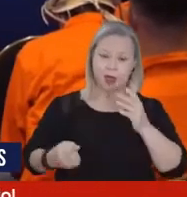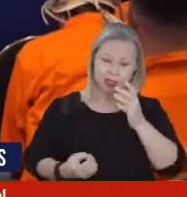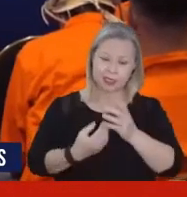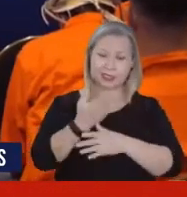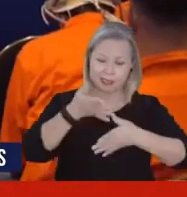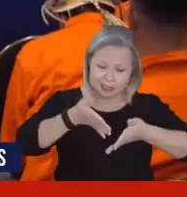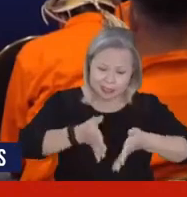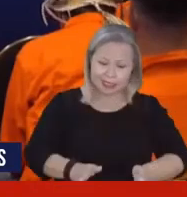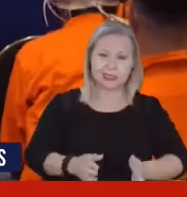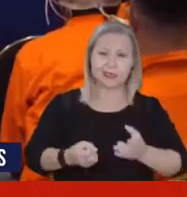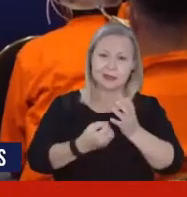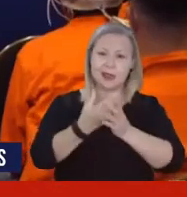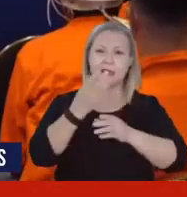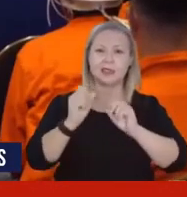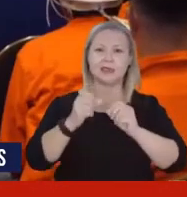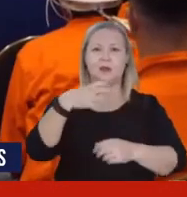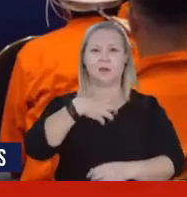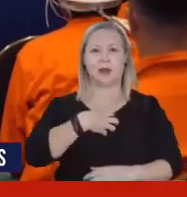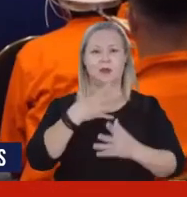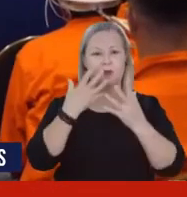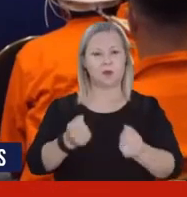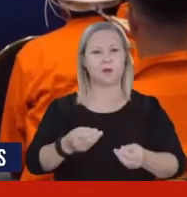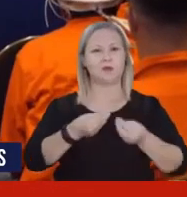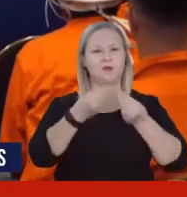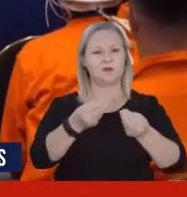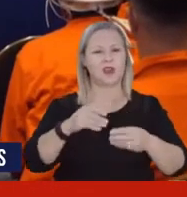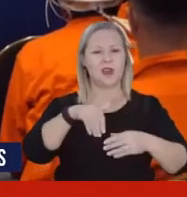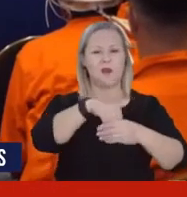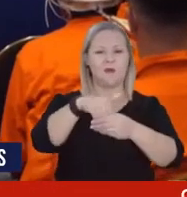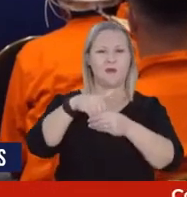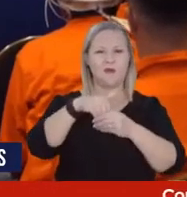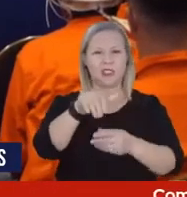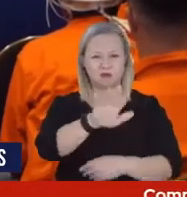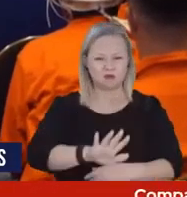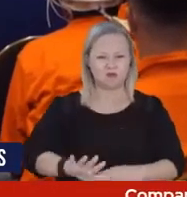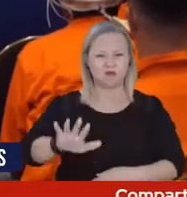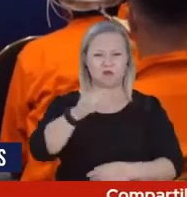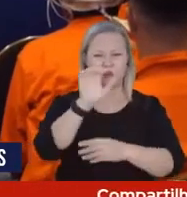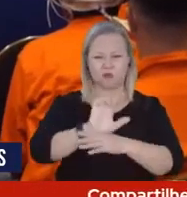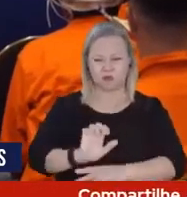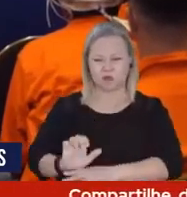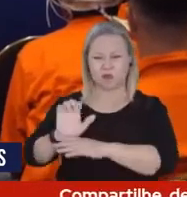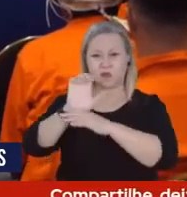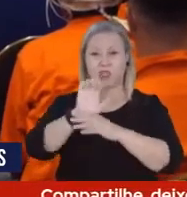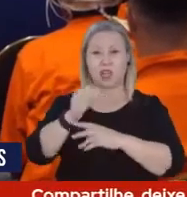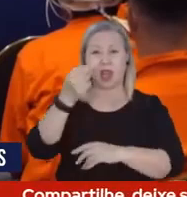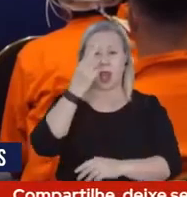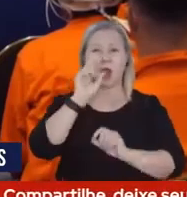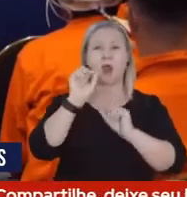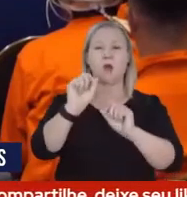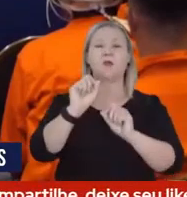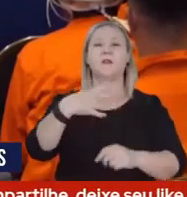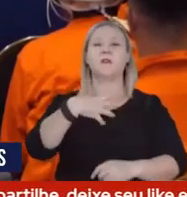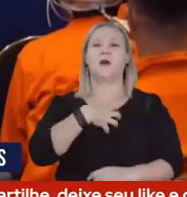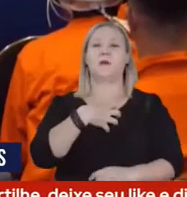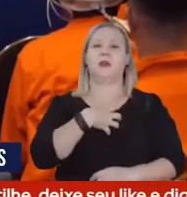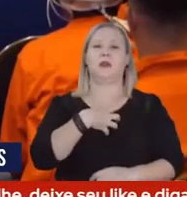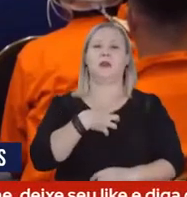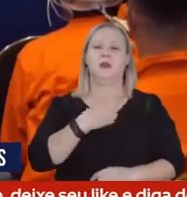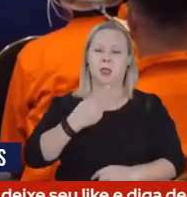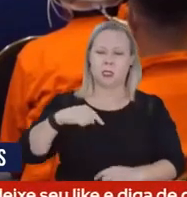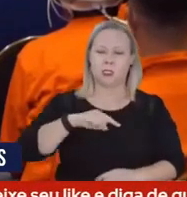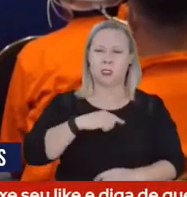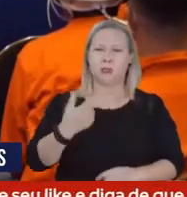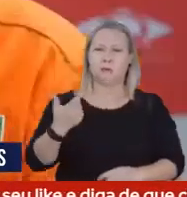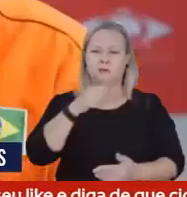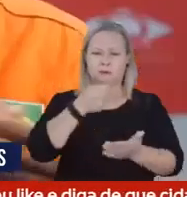nós vamos dar maior votação em todos os estados para o senhor na Bahia. Nós vamos consolidar essa vitória na Bahia.